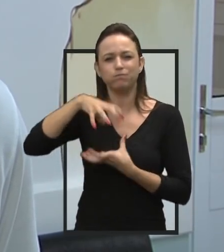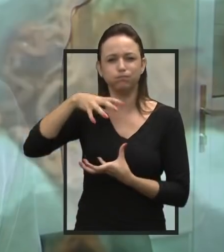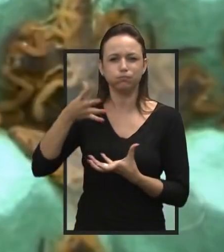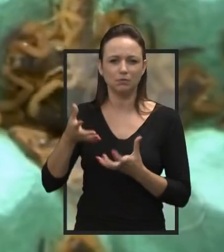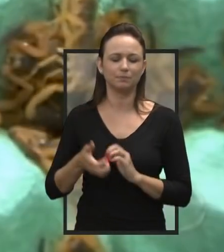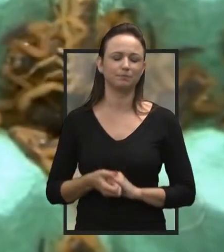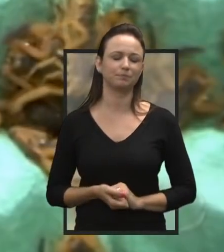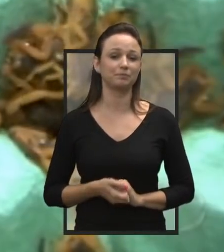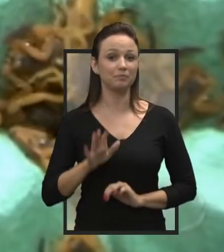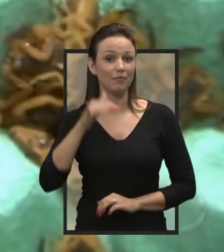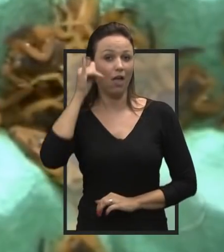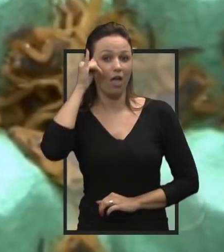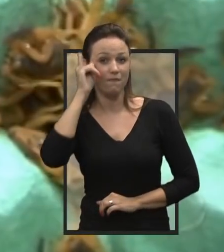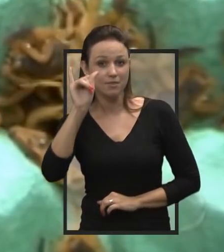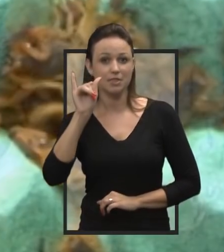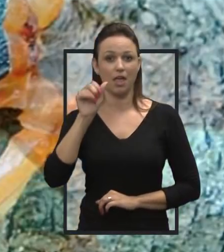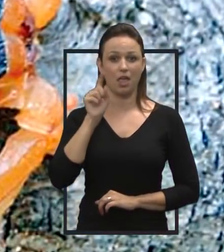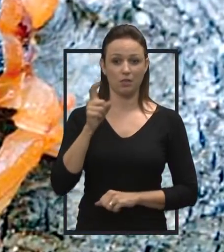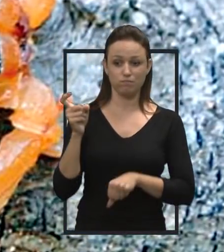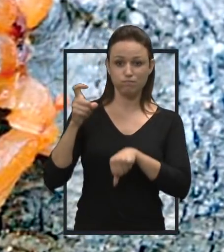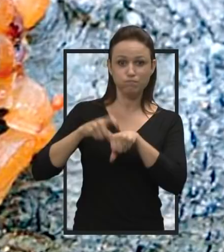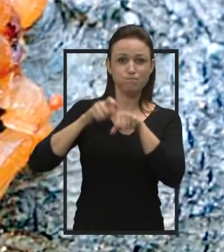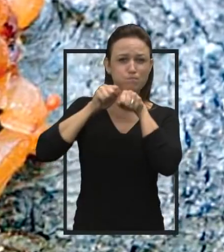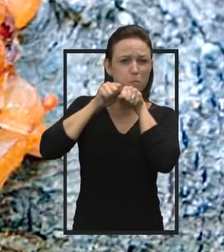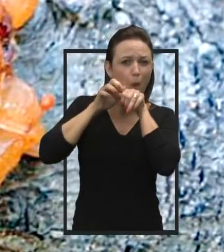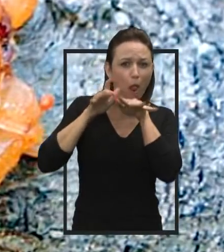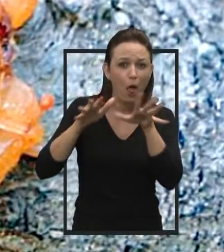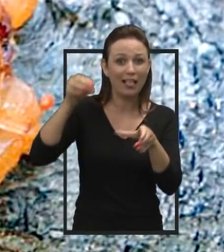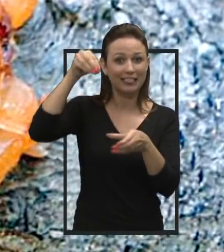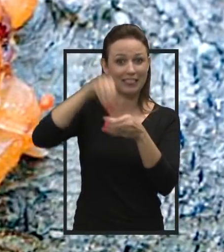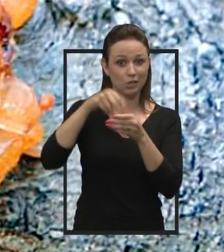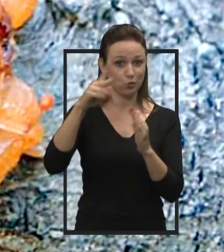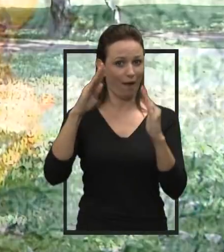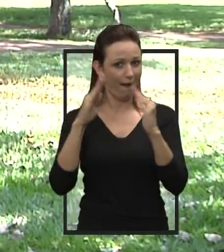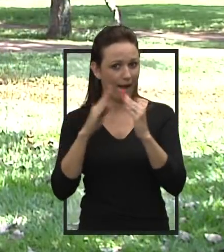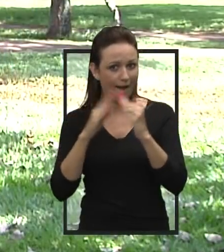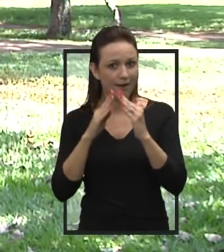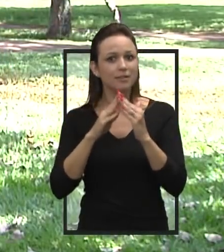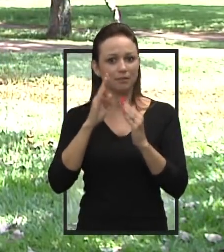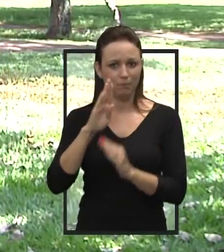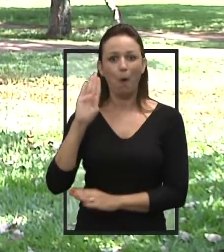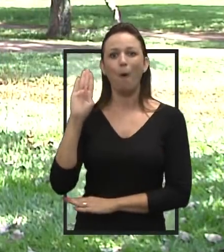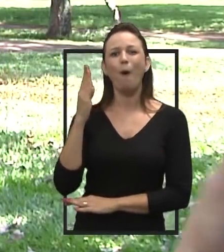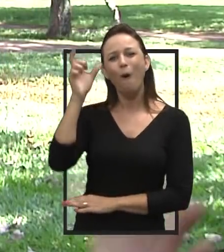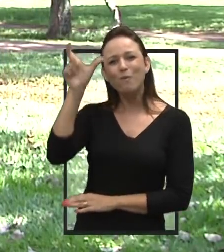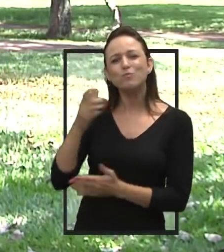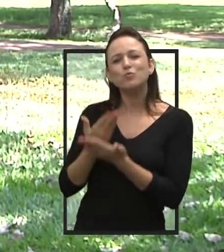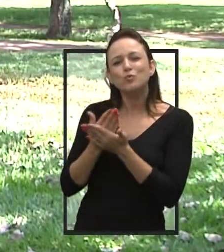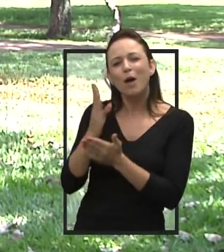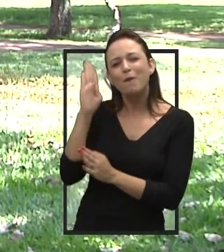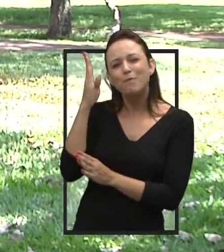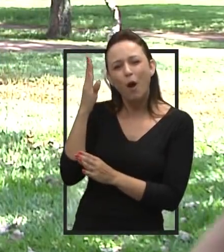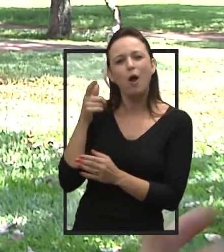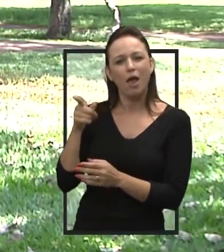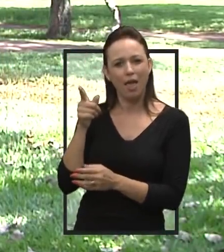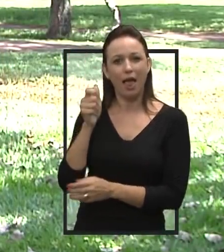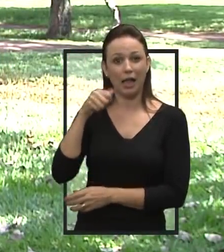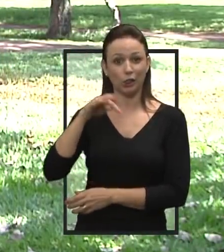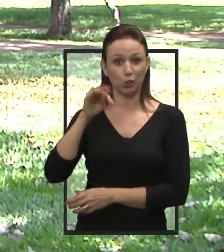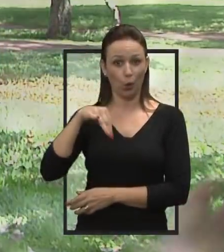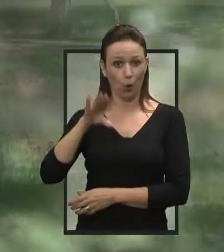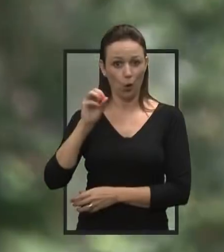idoso, né? Para evitar que os escorpiões se proliferem dentro de casa, o biólogo Antônio Moura lembra que é preciso estar